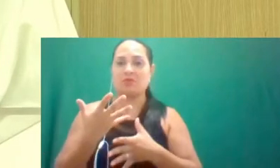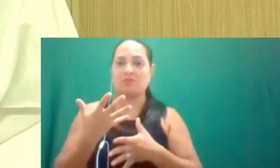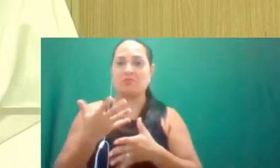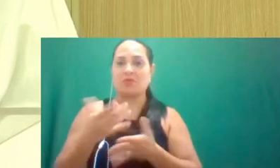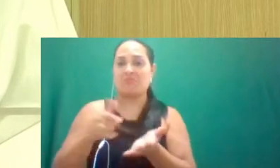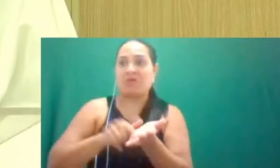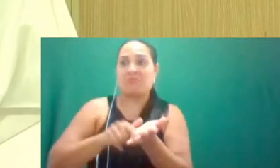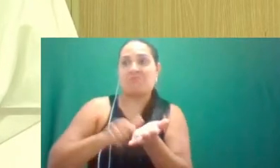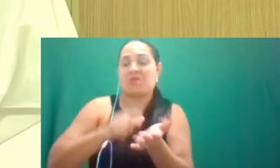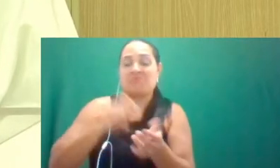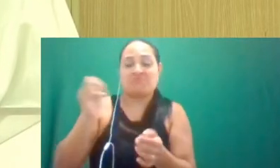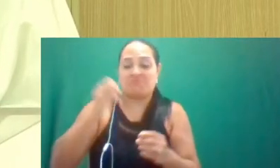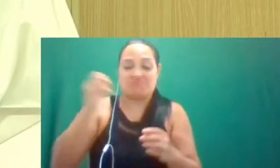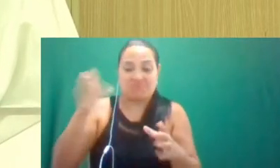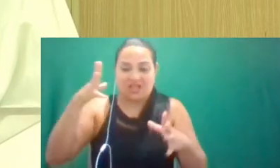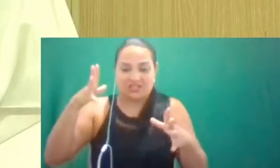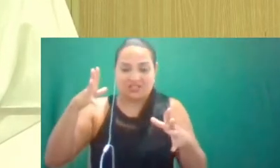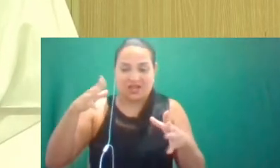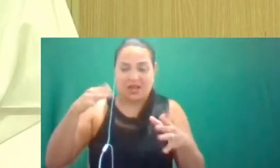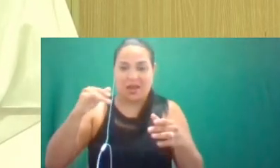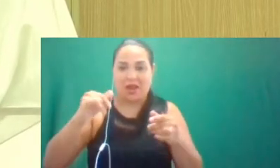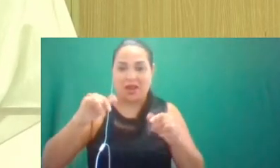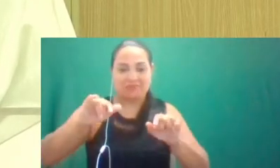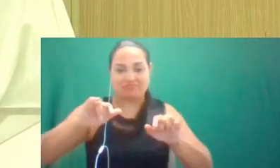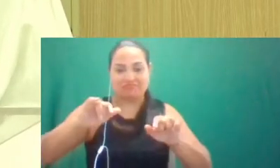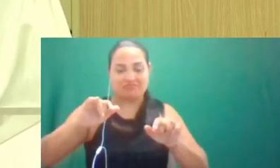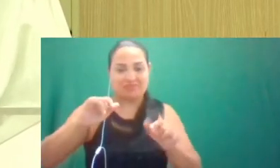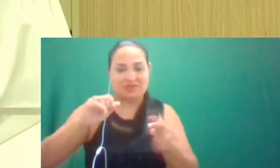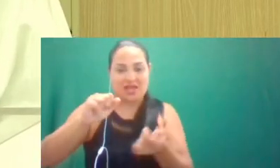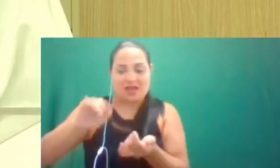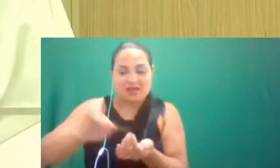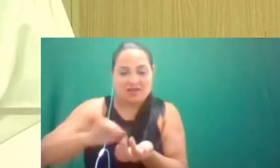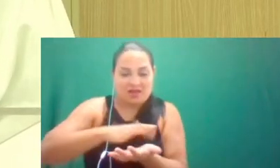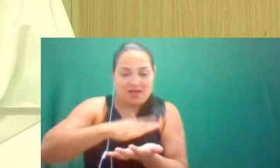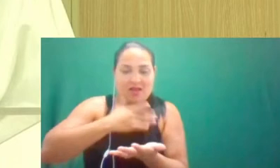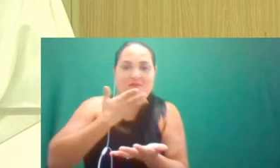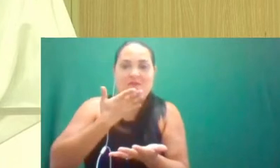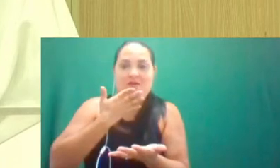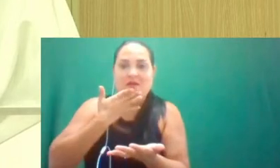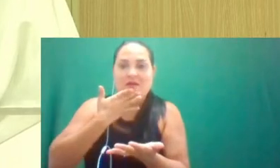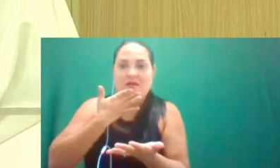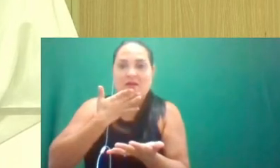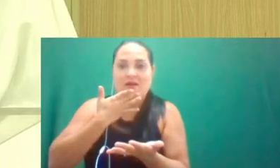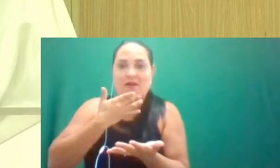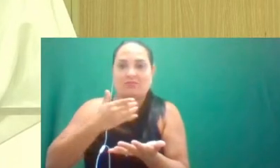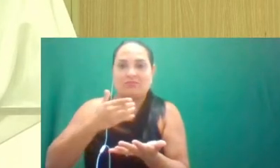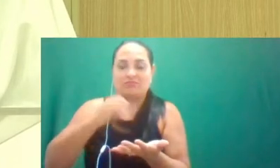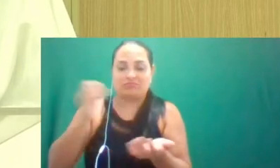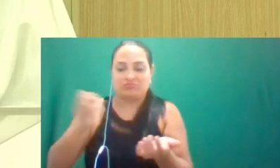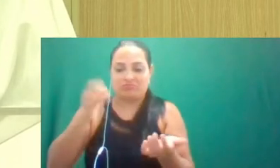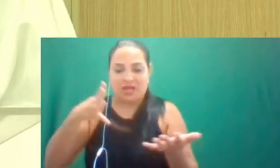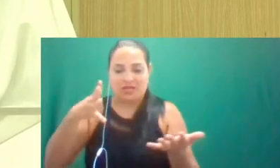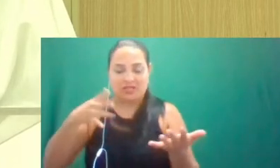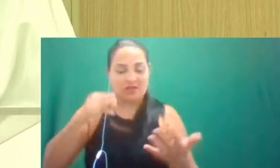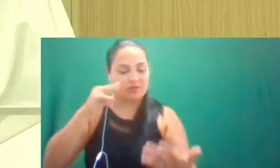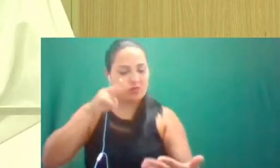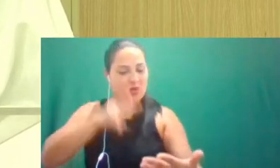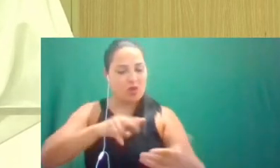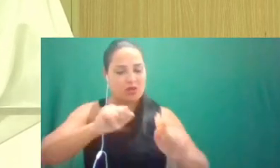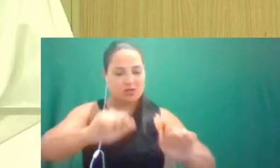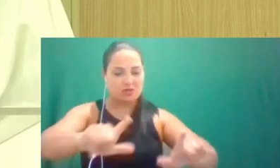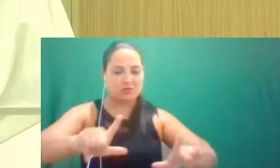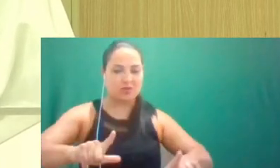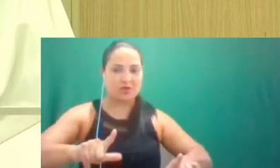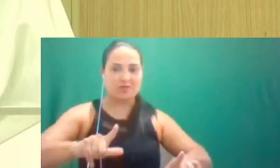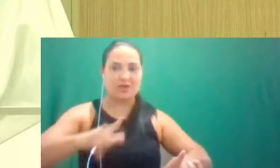solenidade. Digam gratidão àqueles que ajudaram a hoje vocês estarem colando grau, porque a colação de grau de vocês não é só de